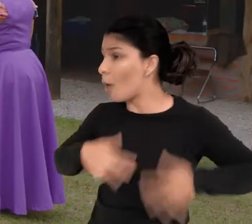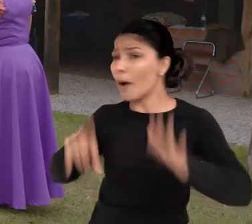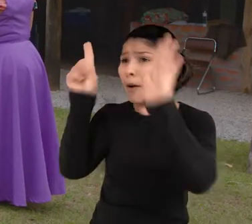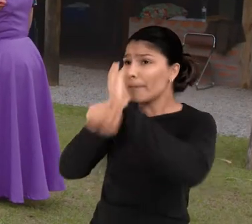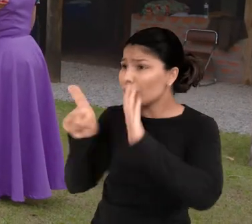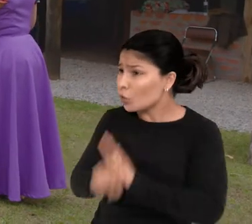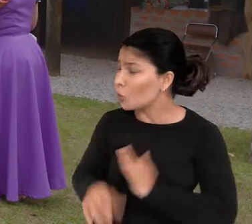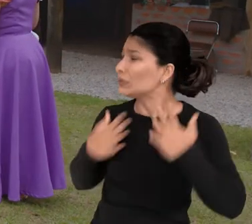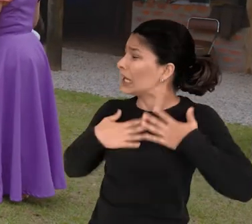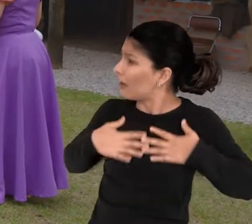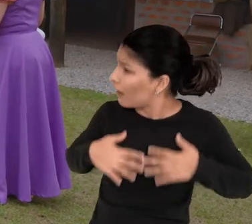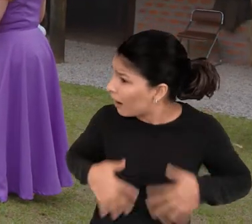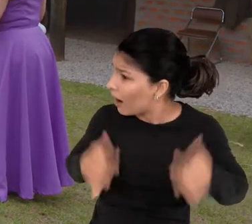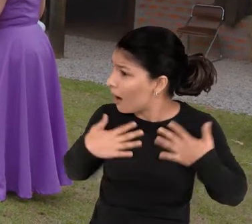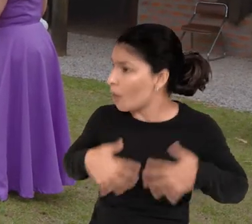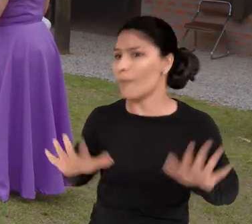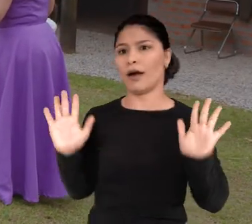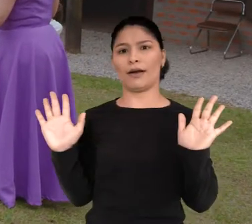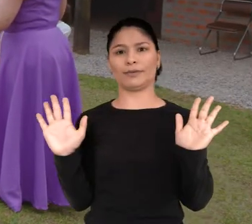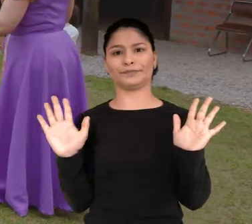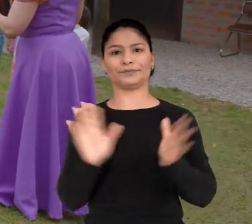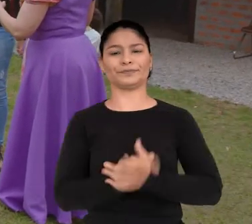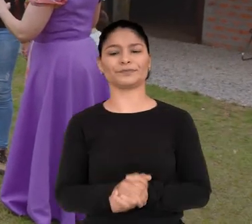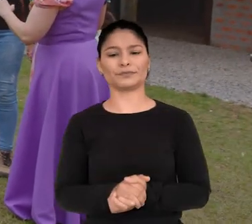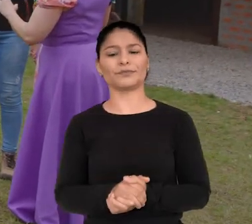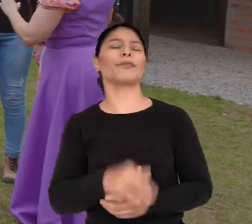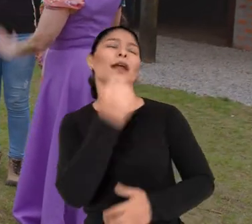Fiorella Uma pergunta de cada vez, meu